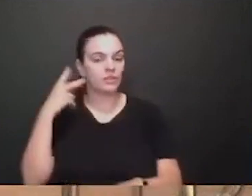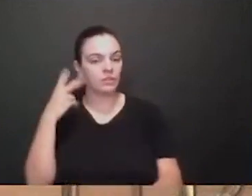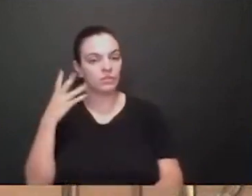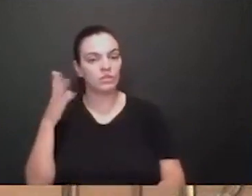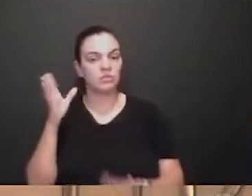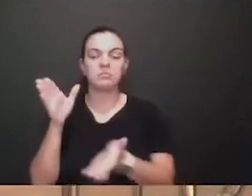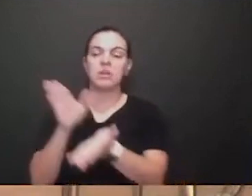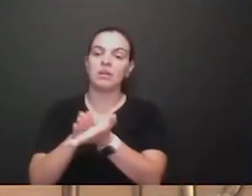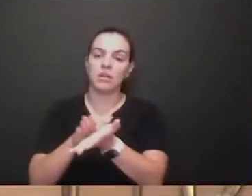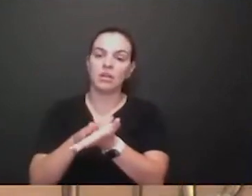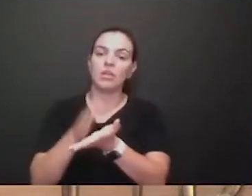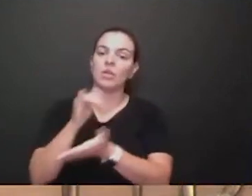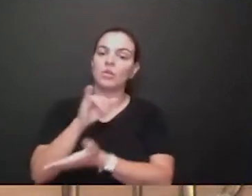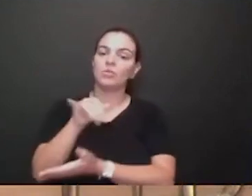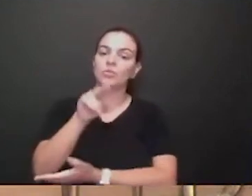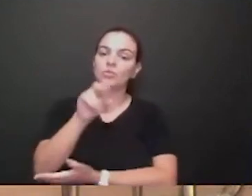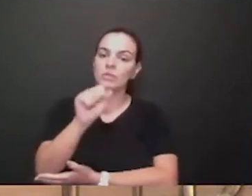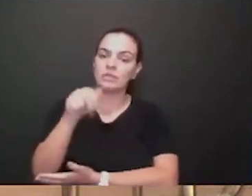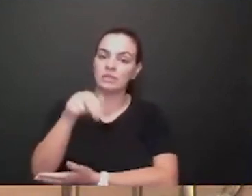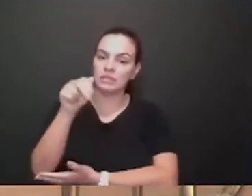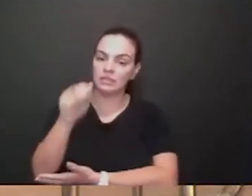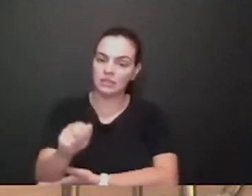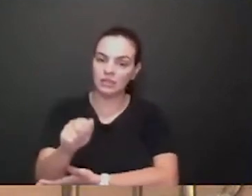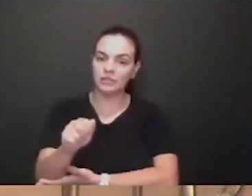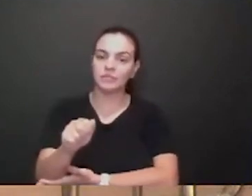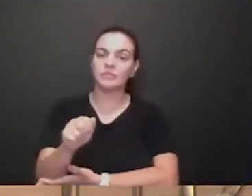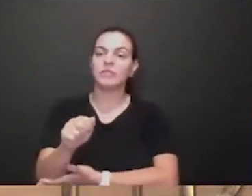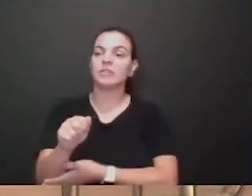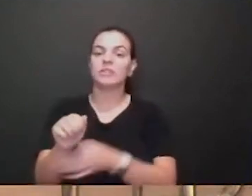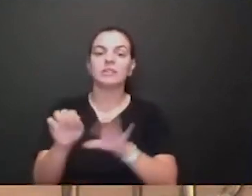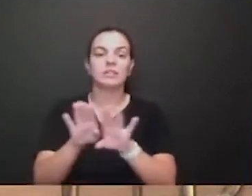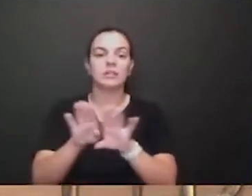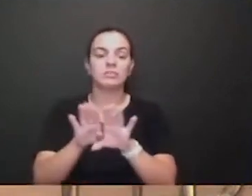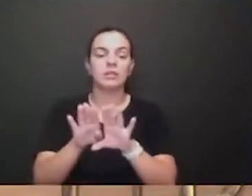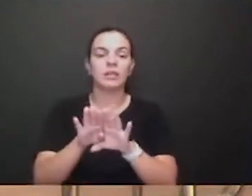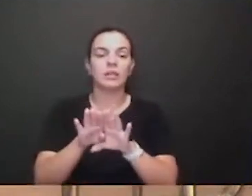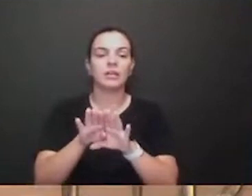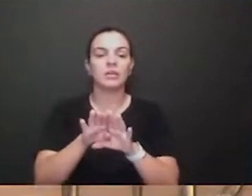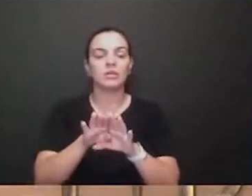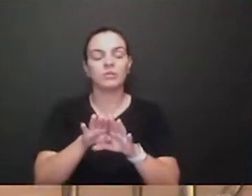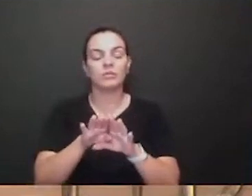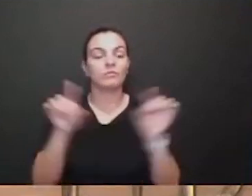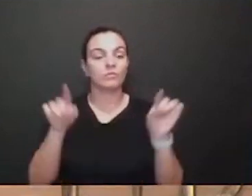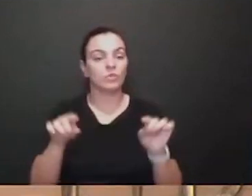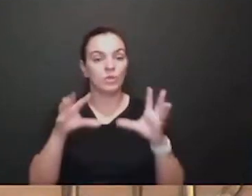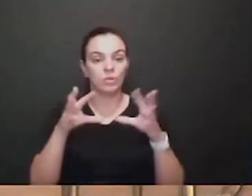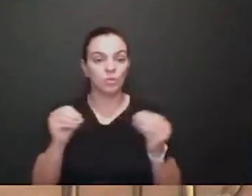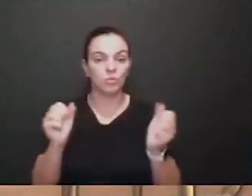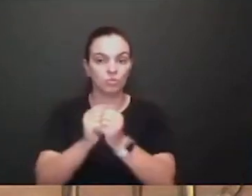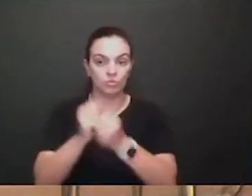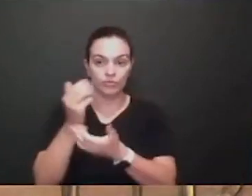à Jussana, e em seu nome, cumprimentar todos os servidores que ajudaram a elaborar esse